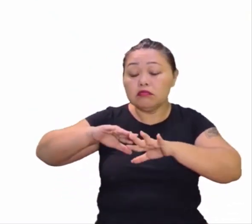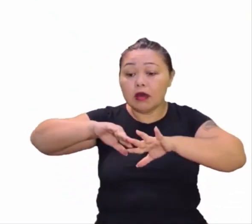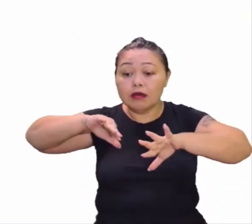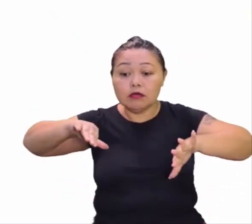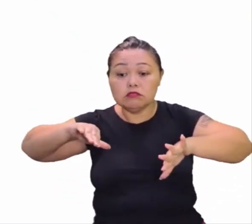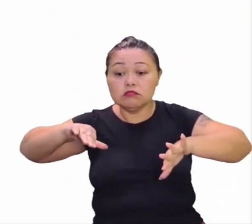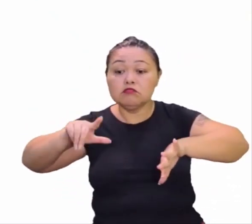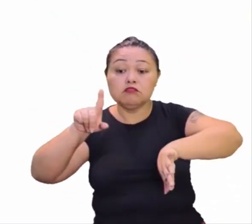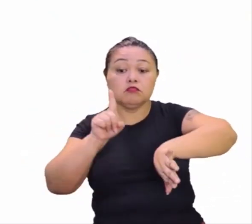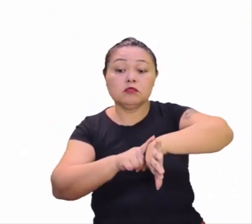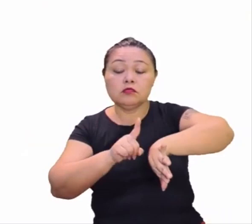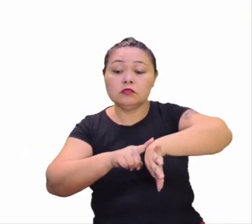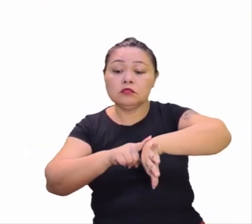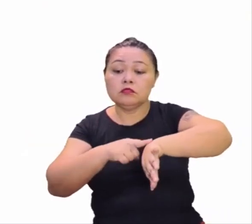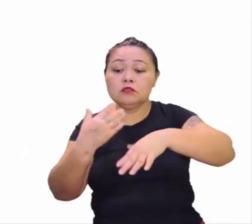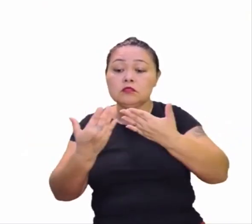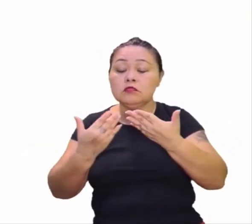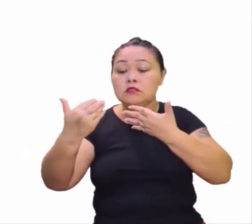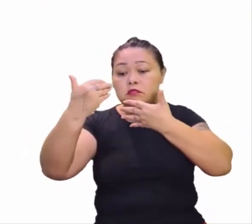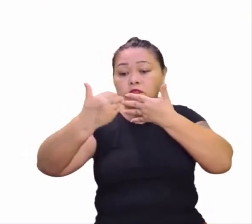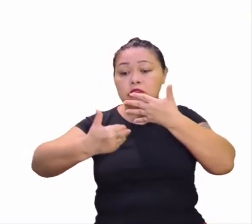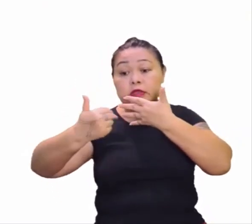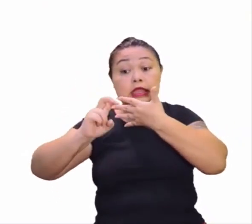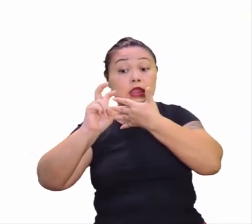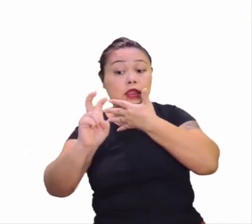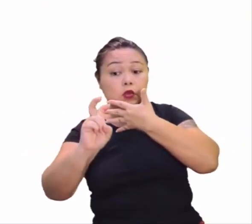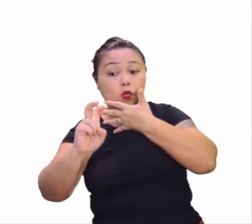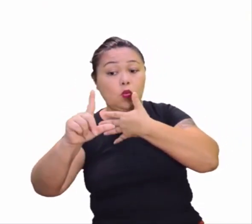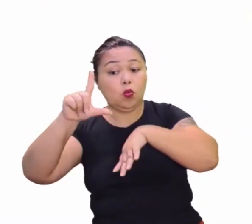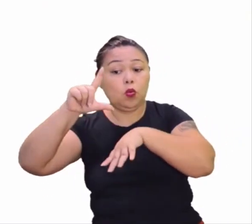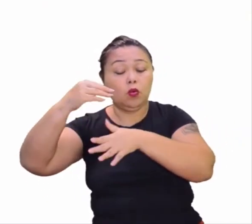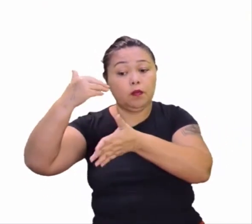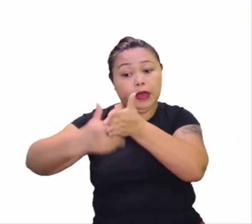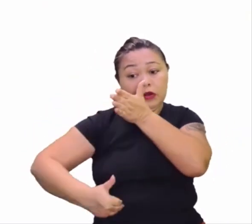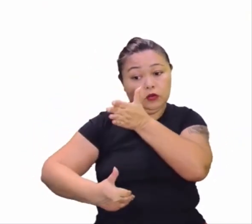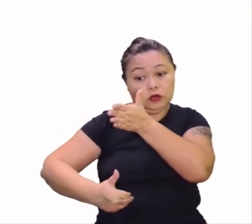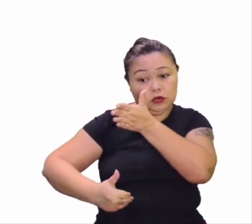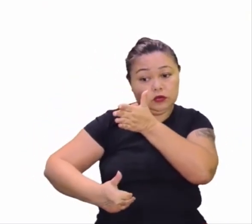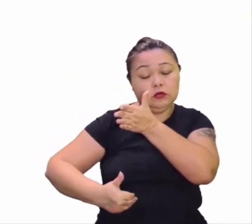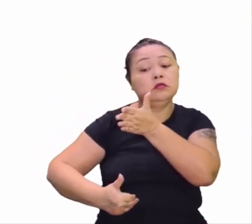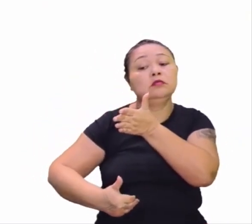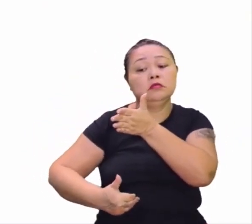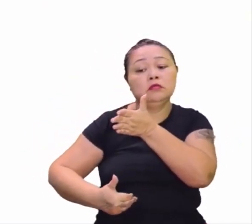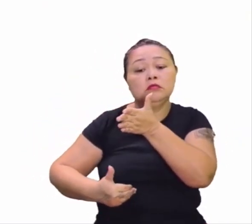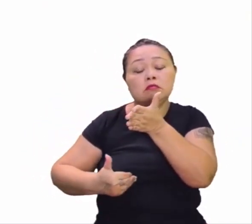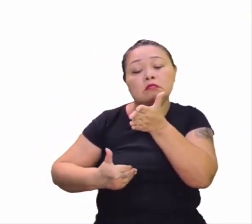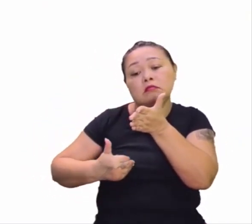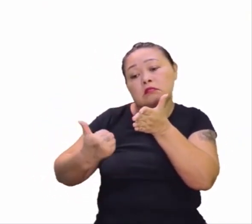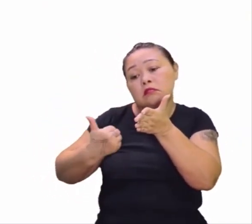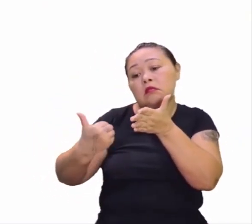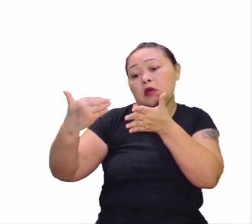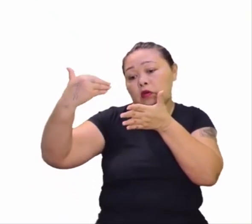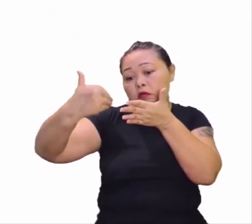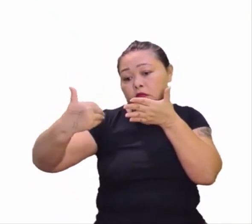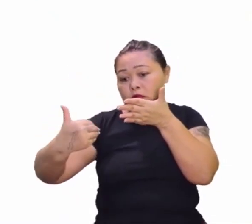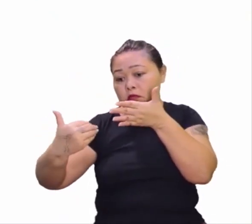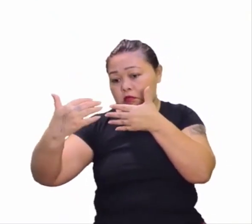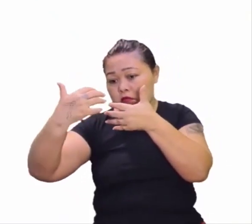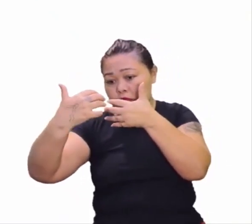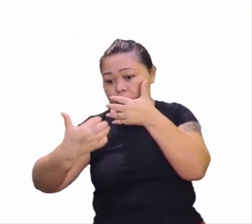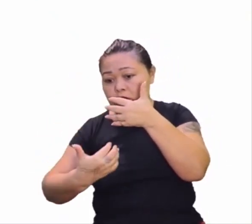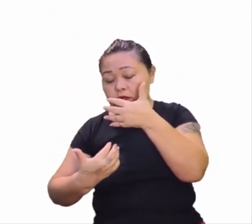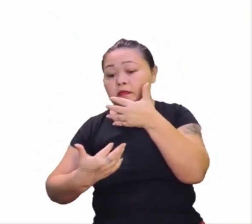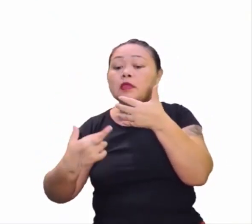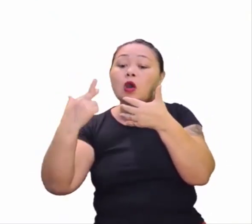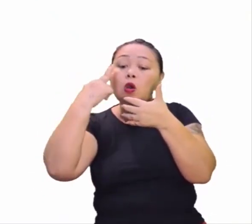em relação ao meridiano de Greenwich, aí que são 5 horas a menos em relação ao meridiano de Greenwich.